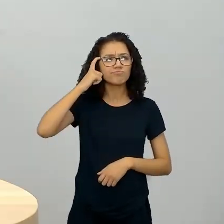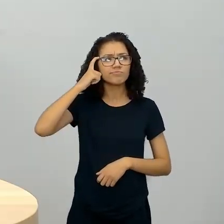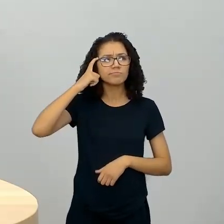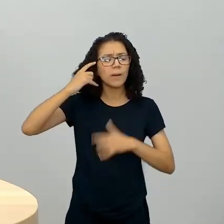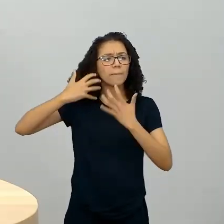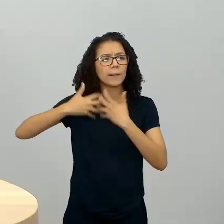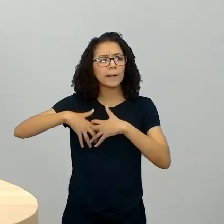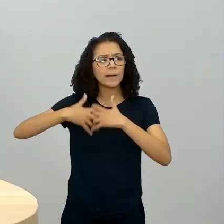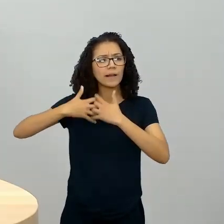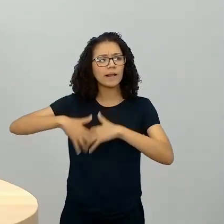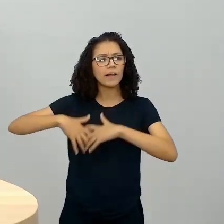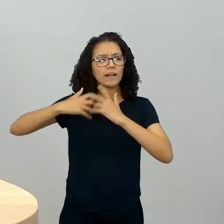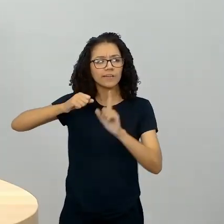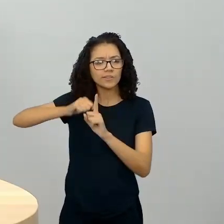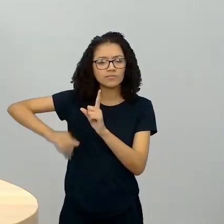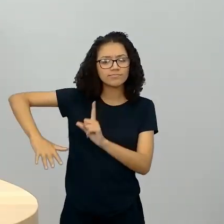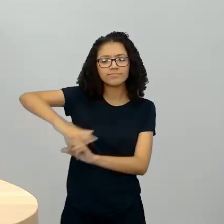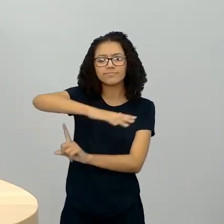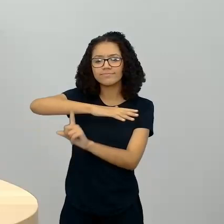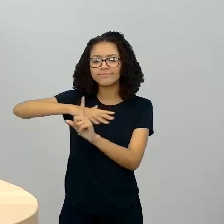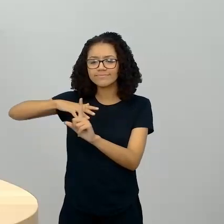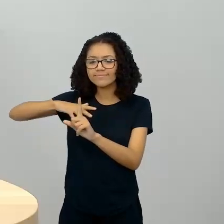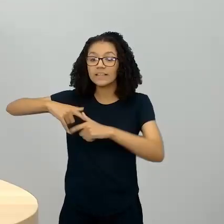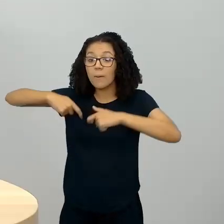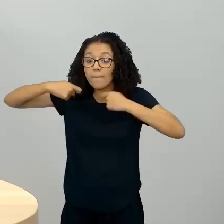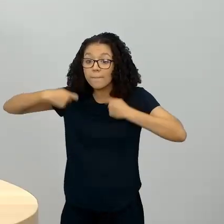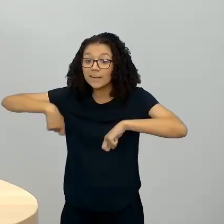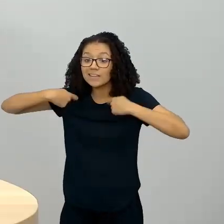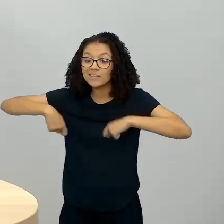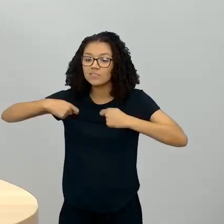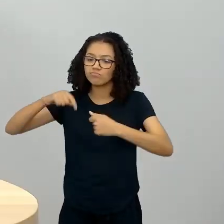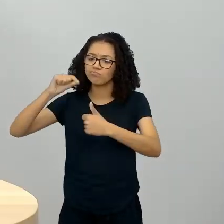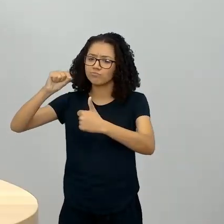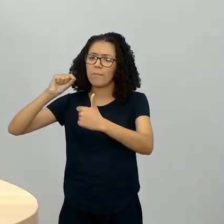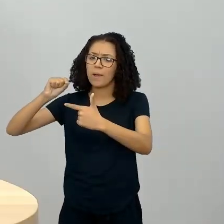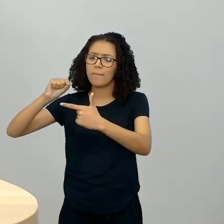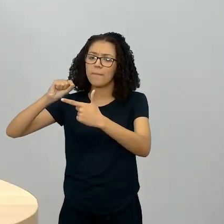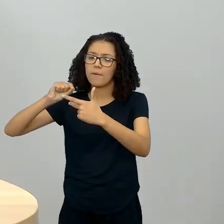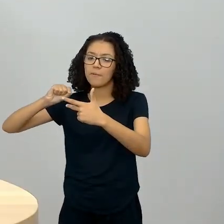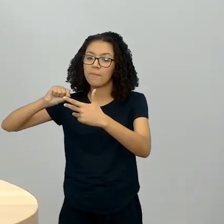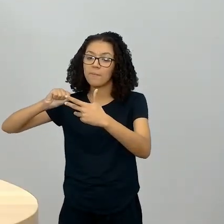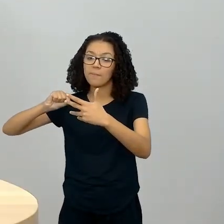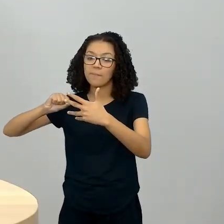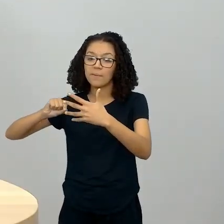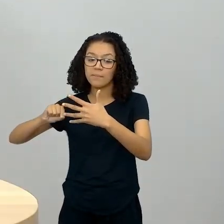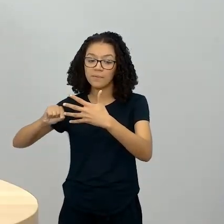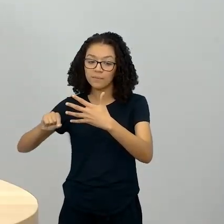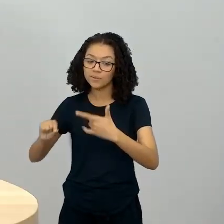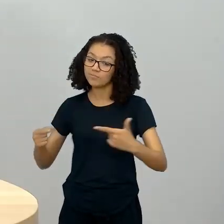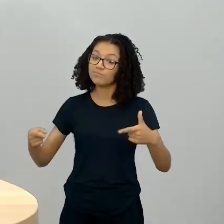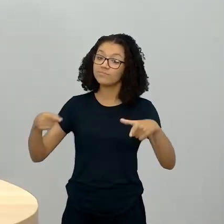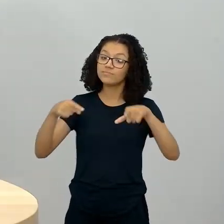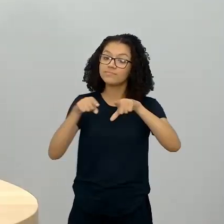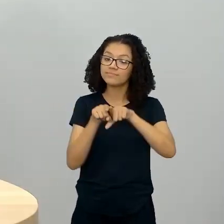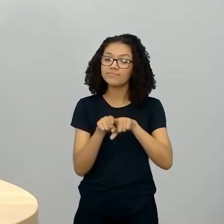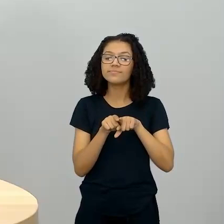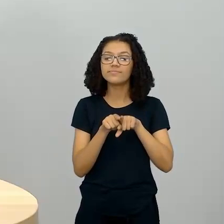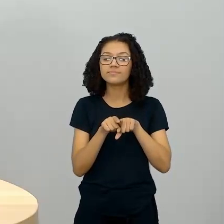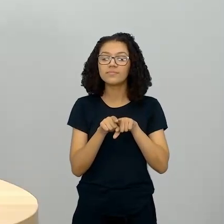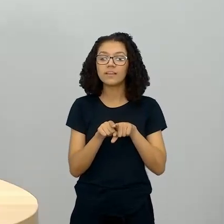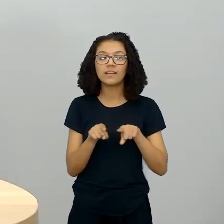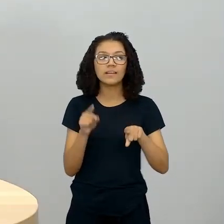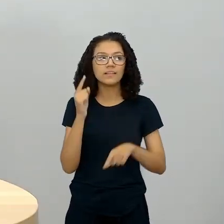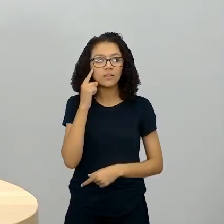necessidades sociais atuais que nós temos, né? Considerando quais são as possibilidades que nós temos